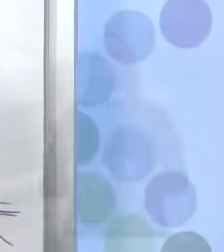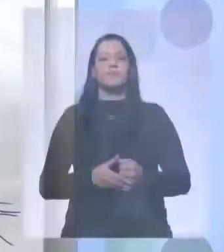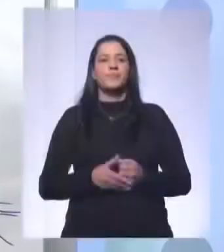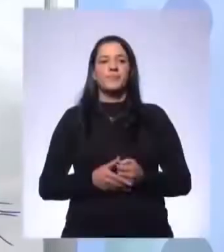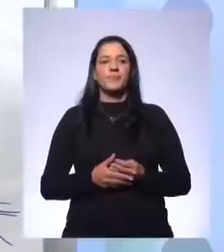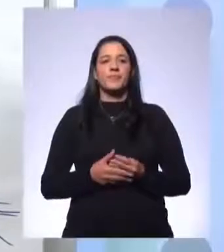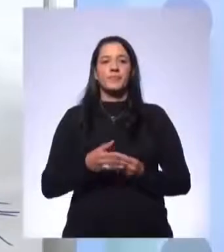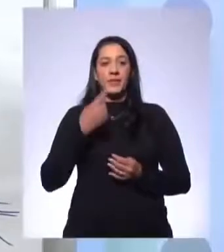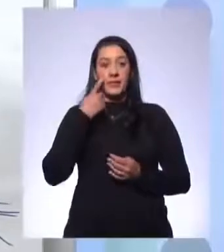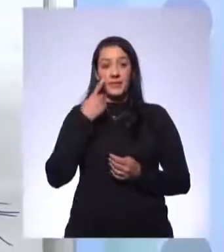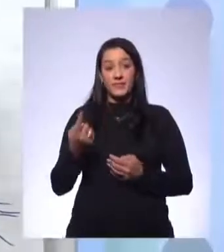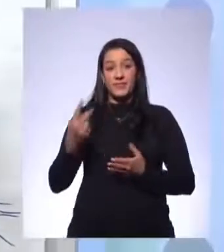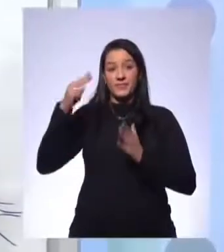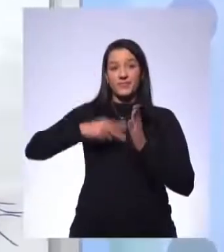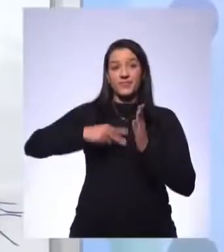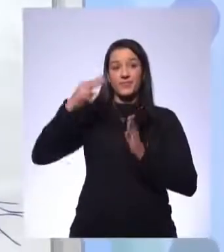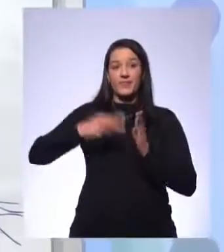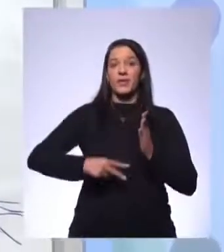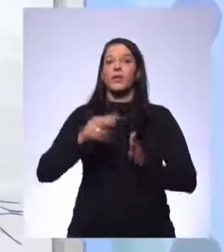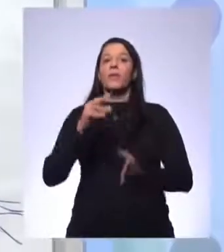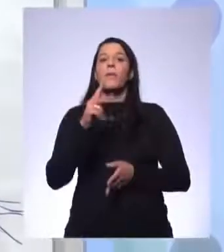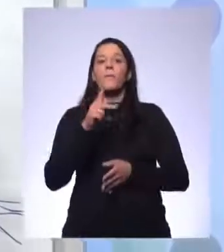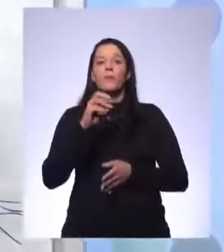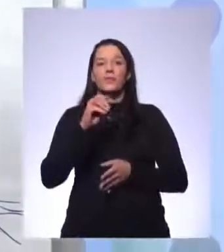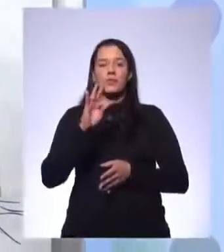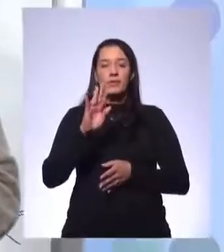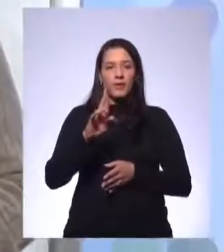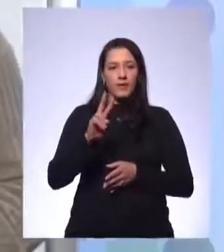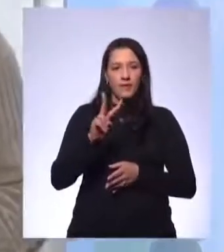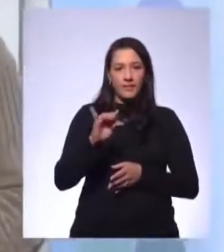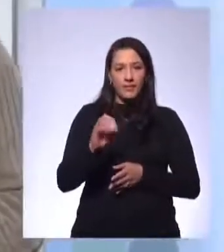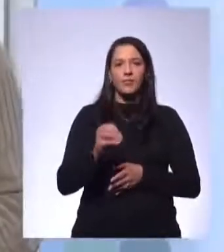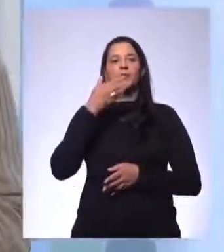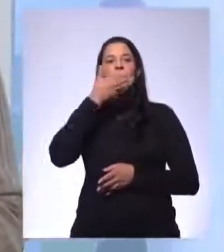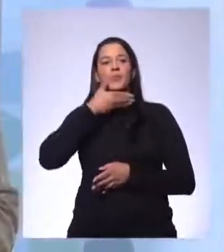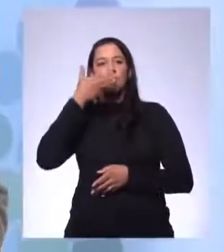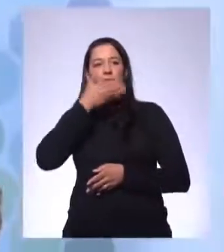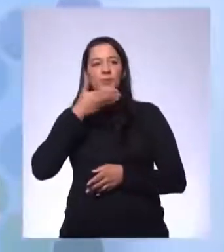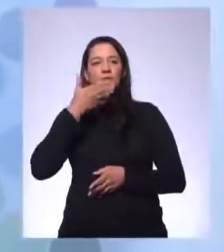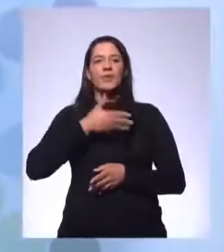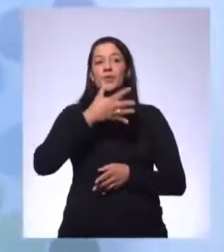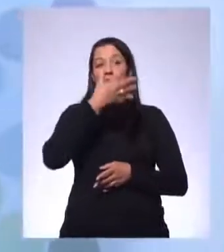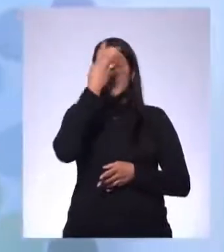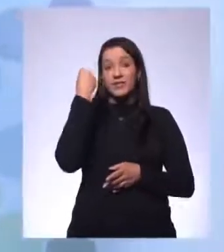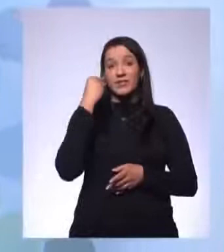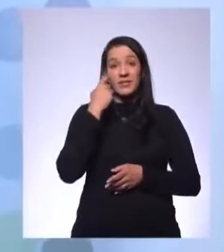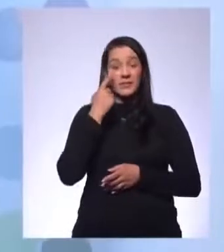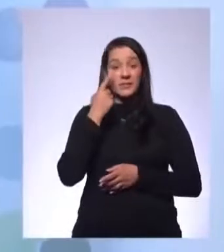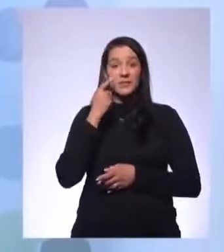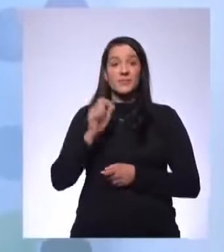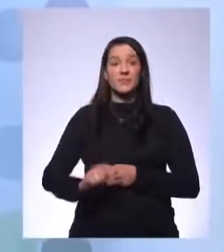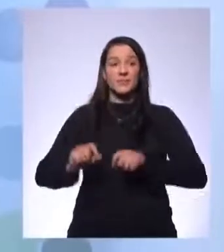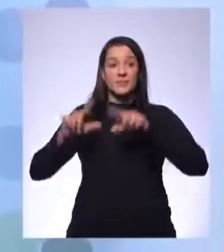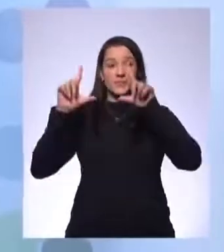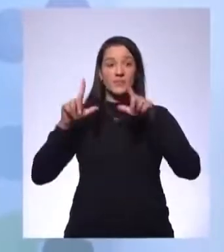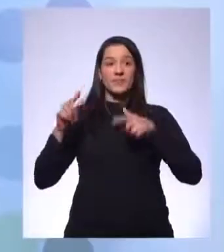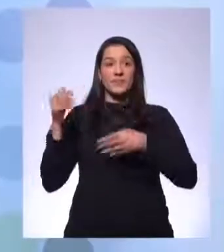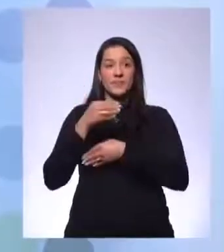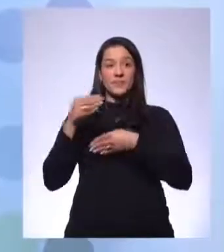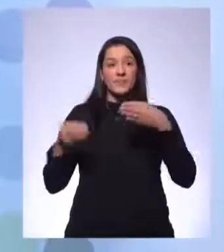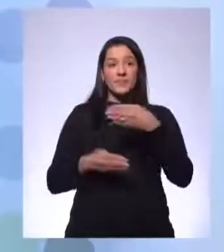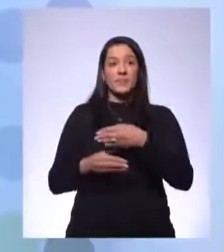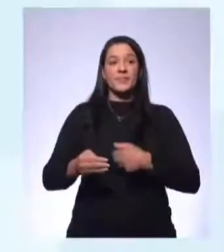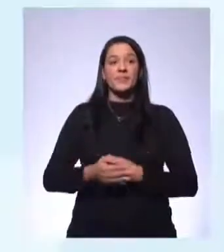O Joel leu aqui água potável, doce e tudo mais, doce, mas potável. você esqueceu de novo, olha o que a gente trouxe para você. Ó. Vamos para o slide